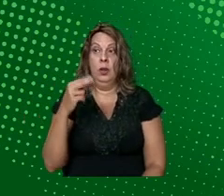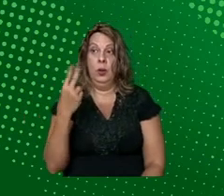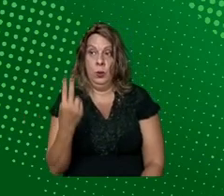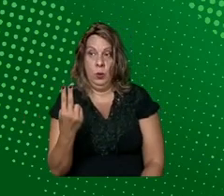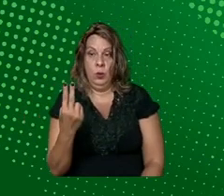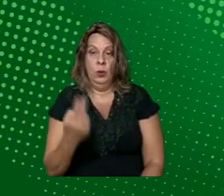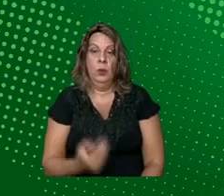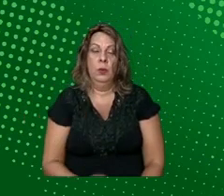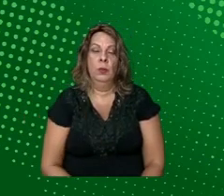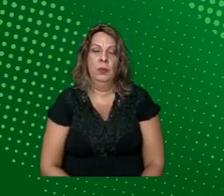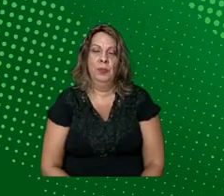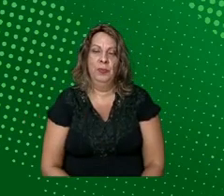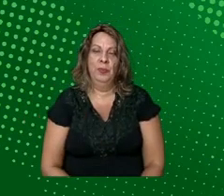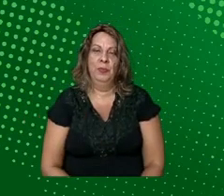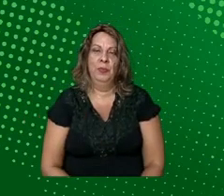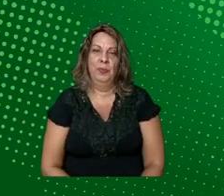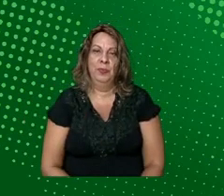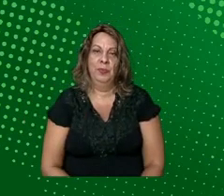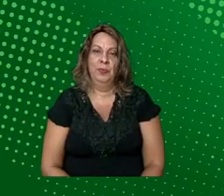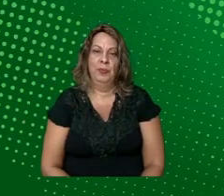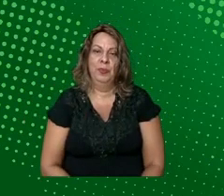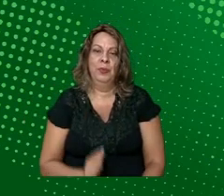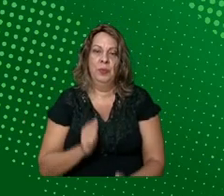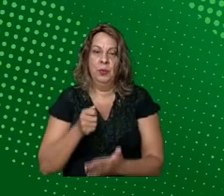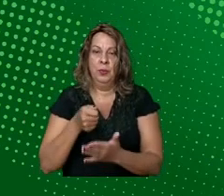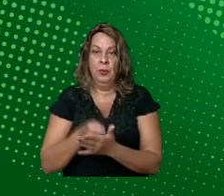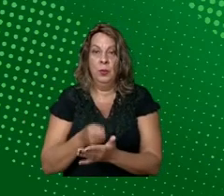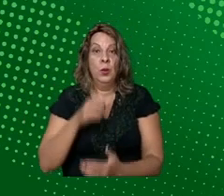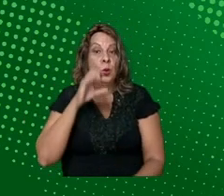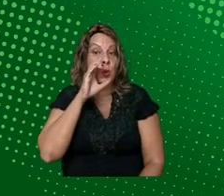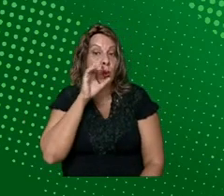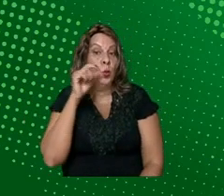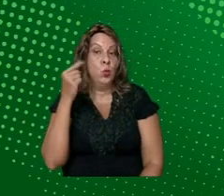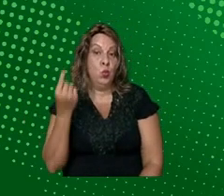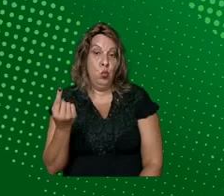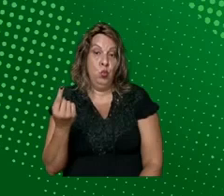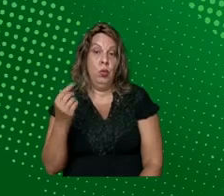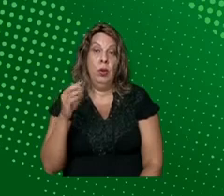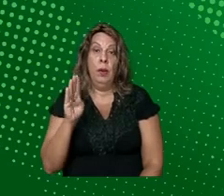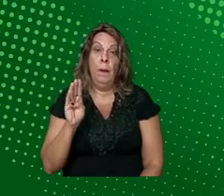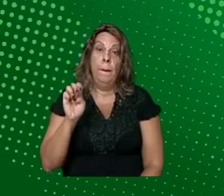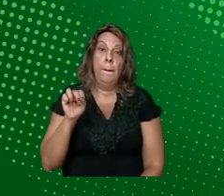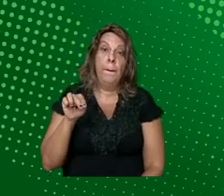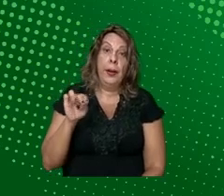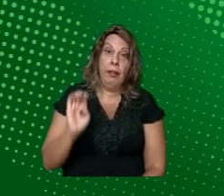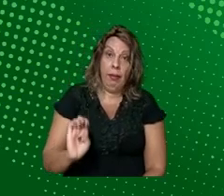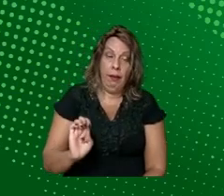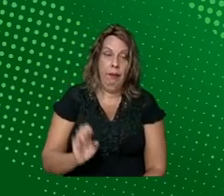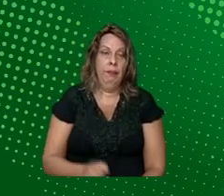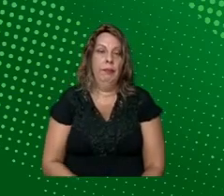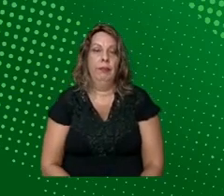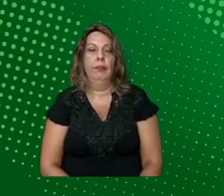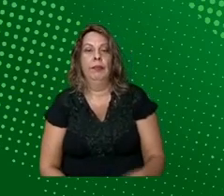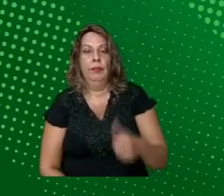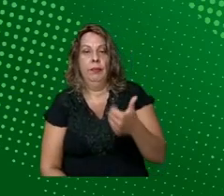isso aí. Adquiriu aí com a Regional Socorro 1, Bené e Benezinho.